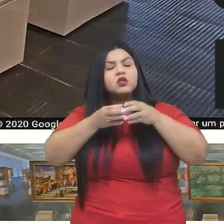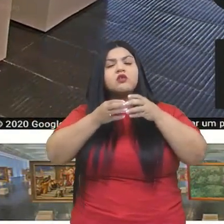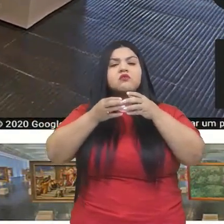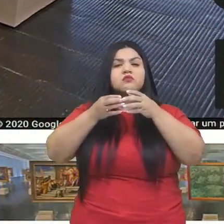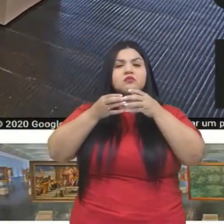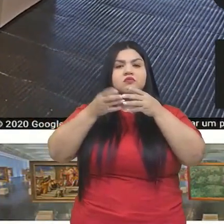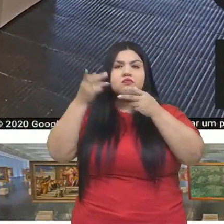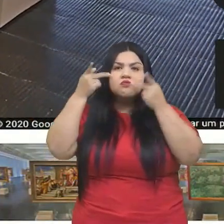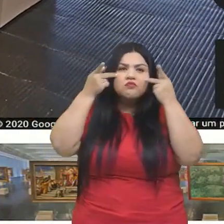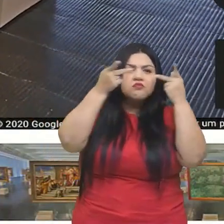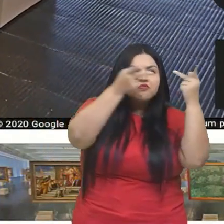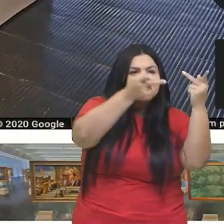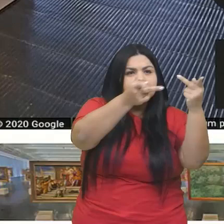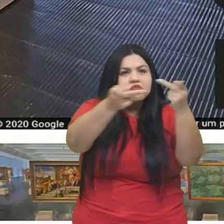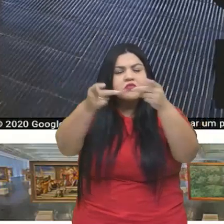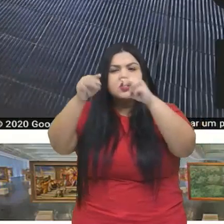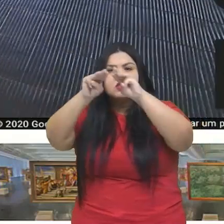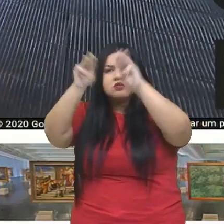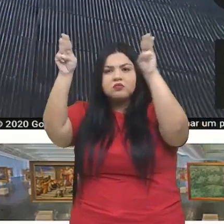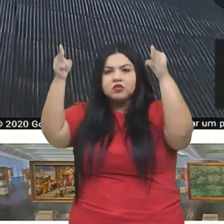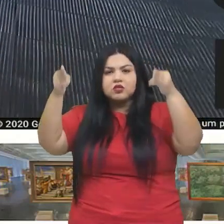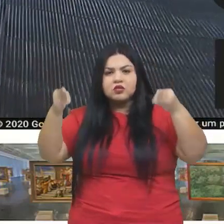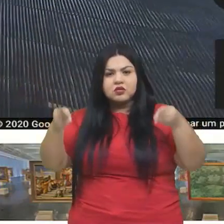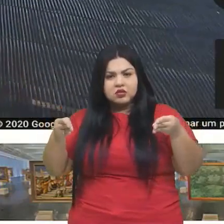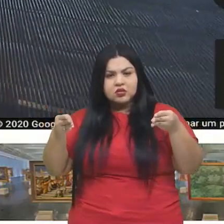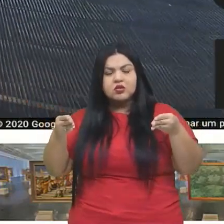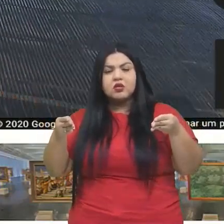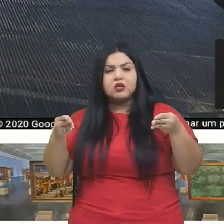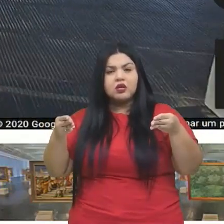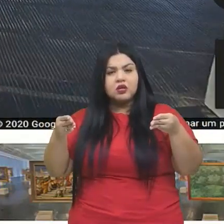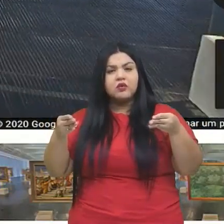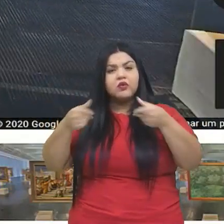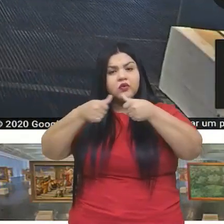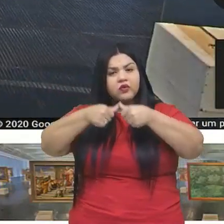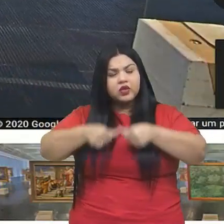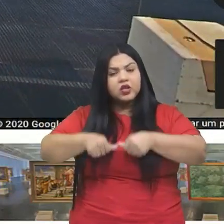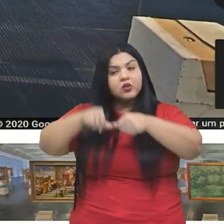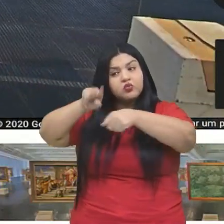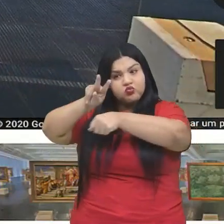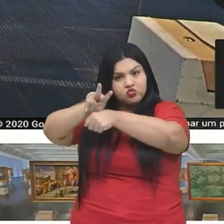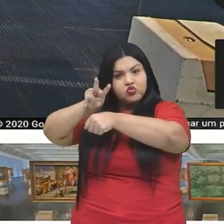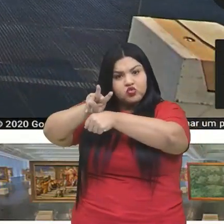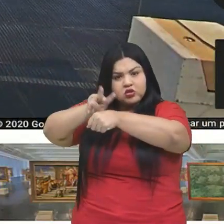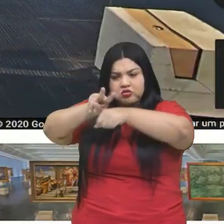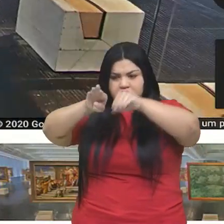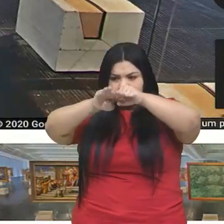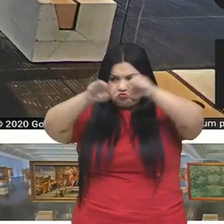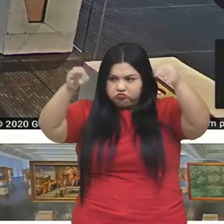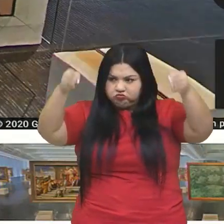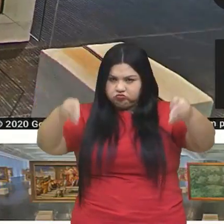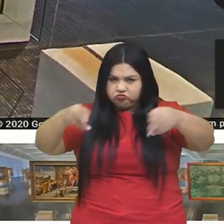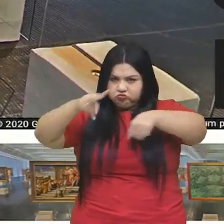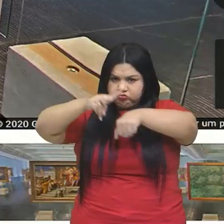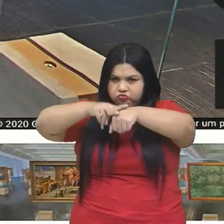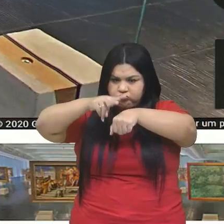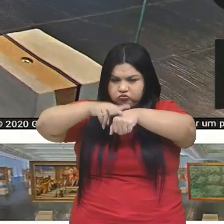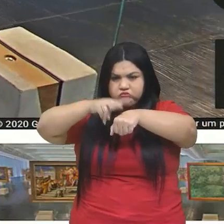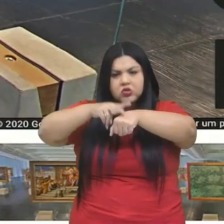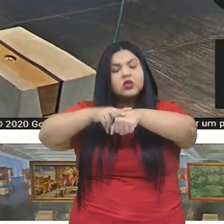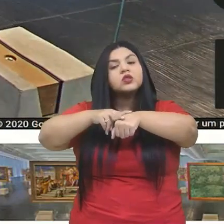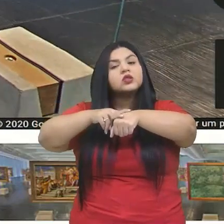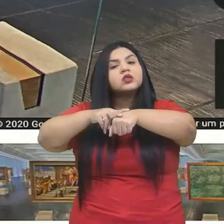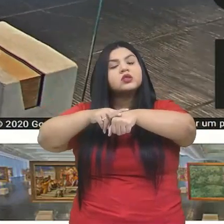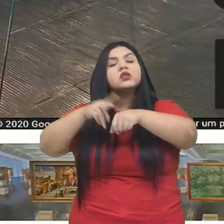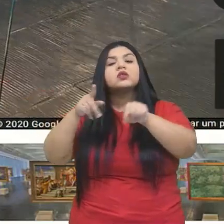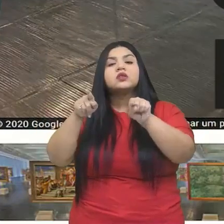aqui no MASP. As obras, elas ficam protegidas, né, por esses itens de vidro. E